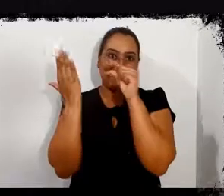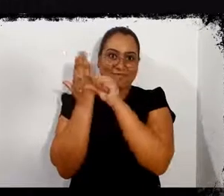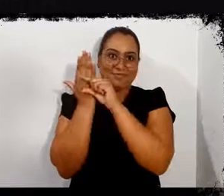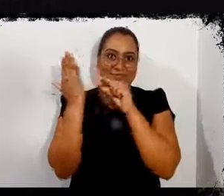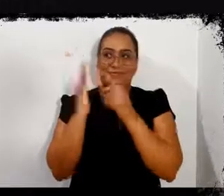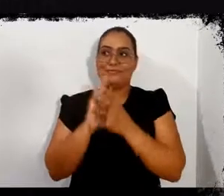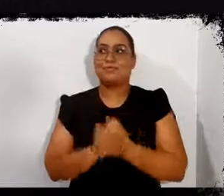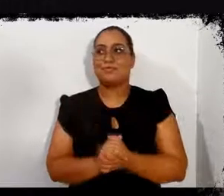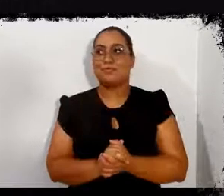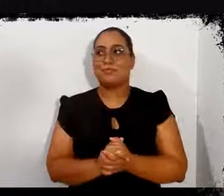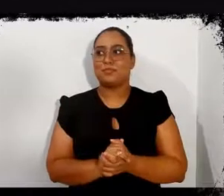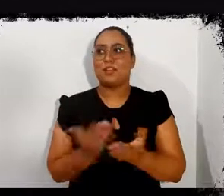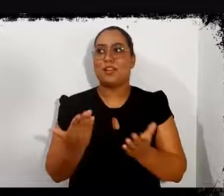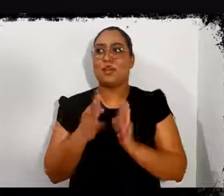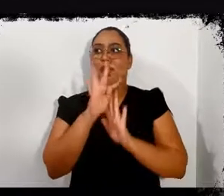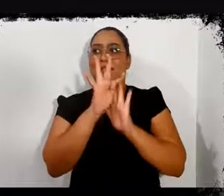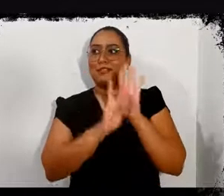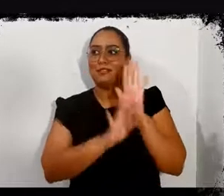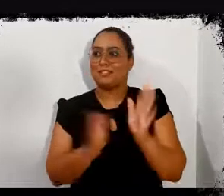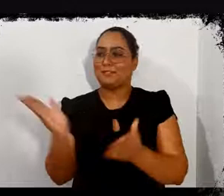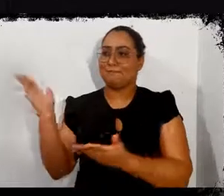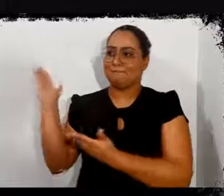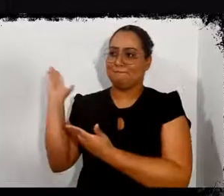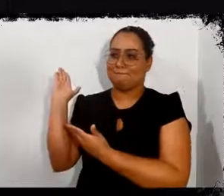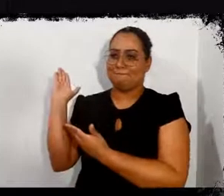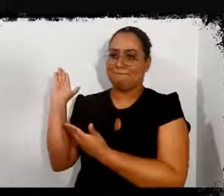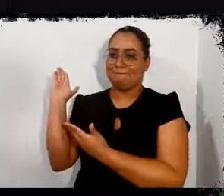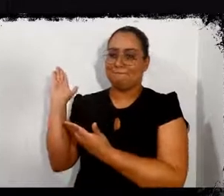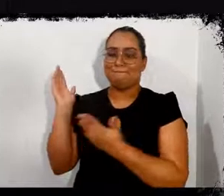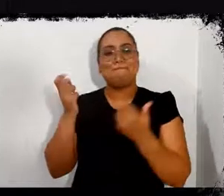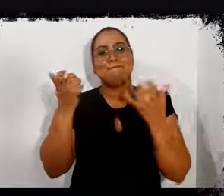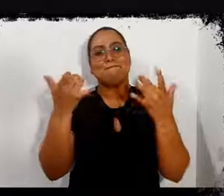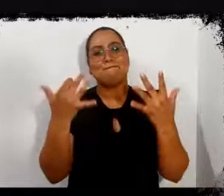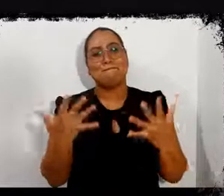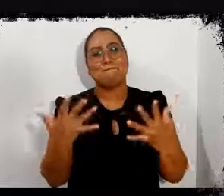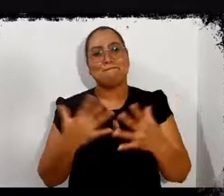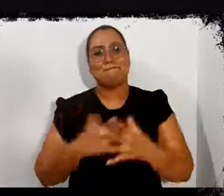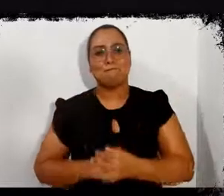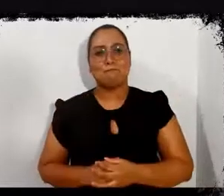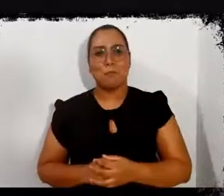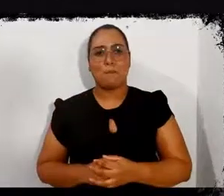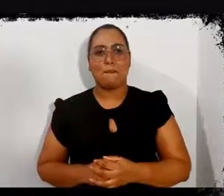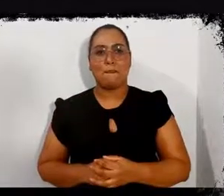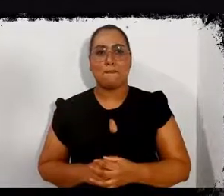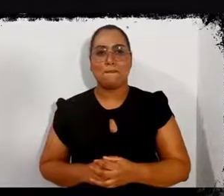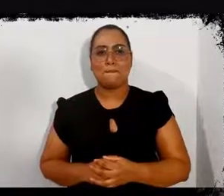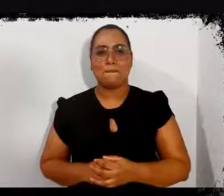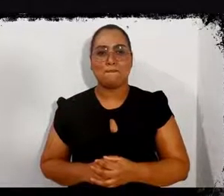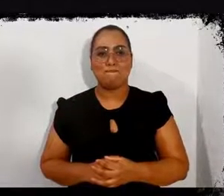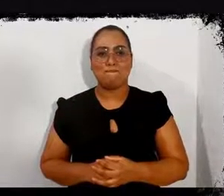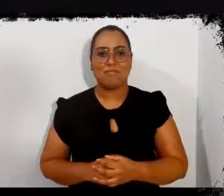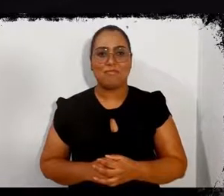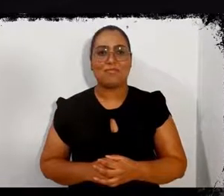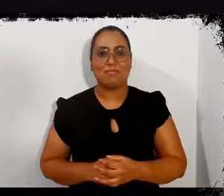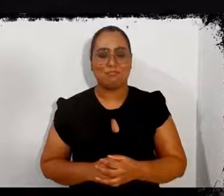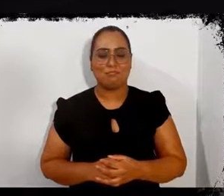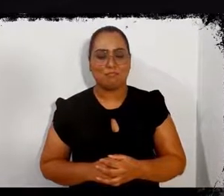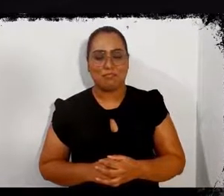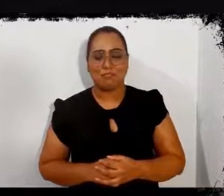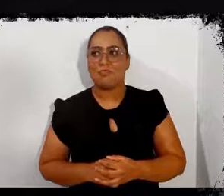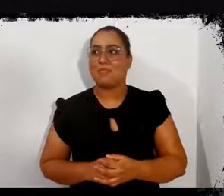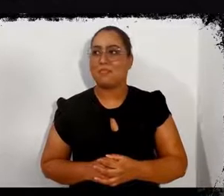ancestrais que Jung aponta as raízes da simbologia presente